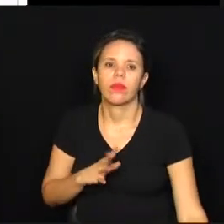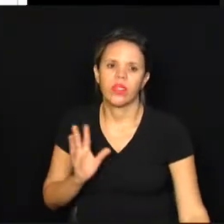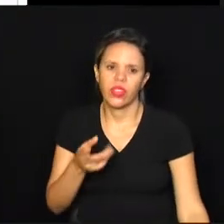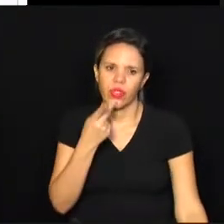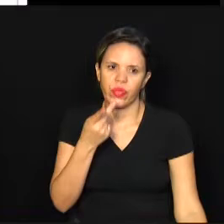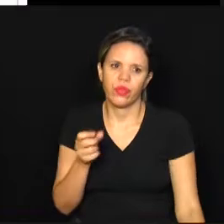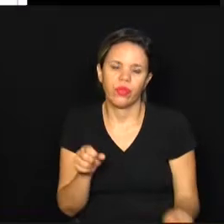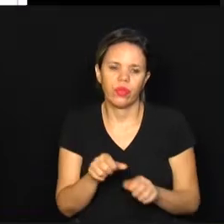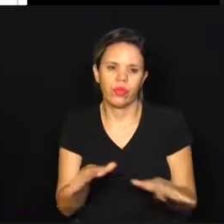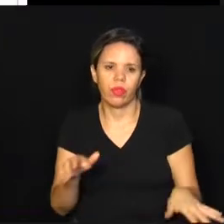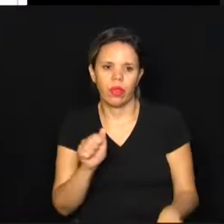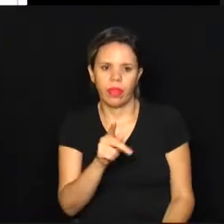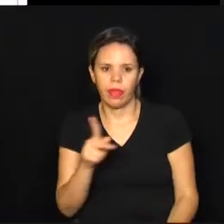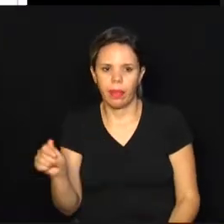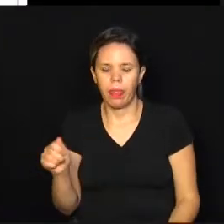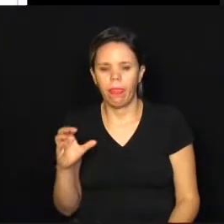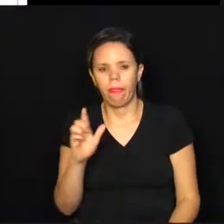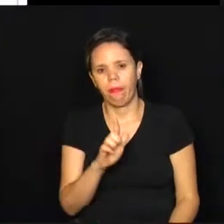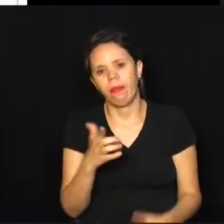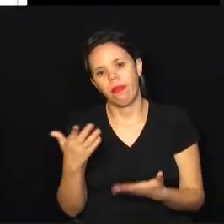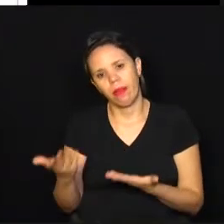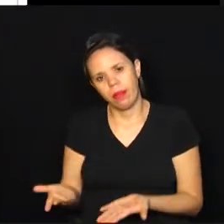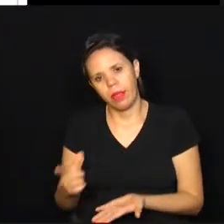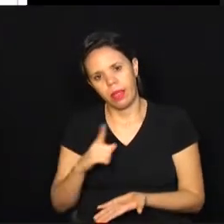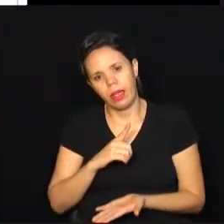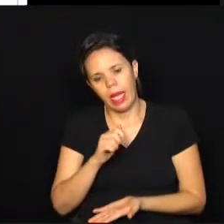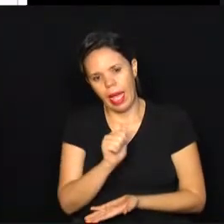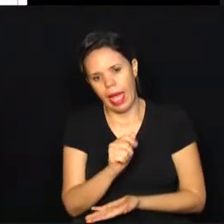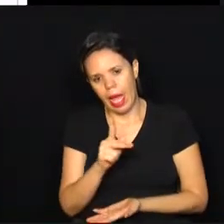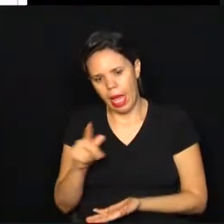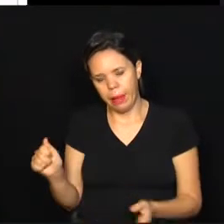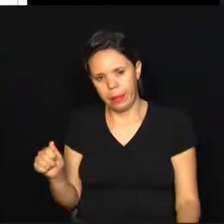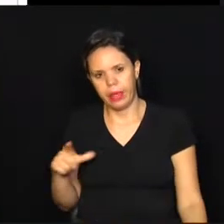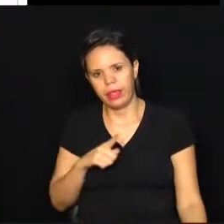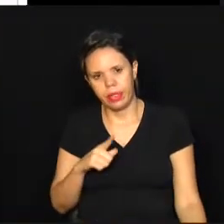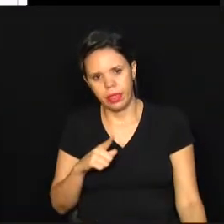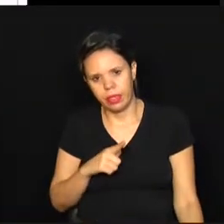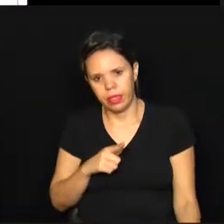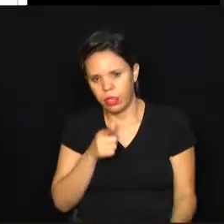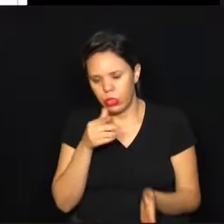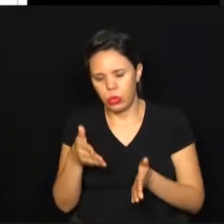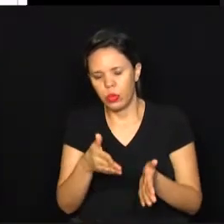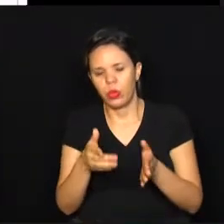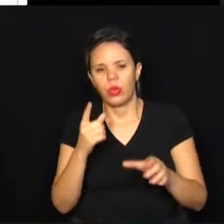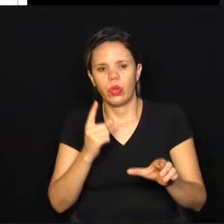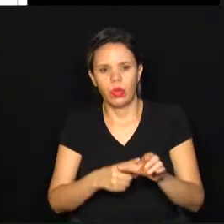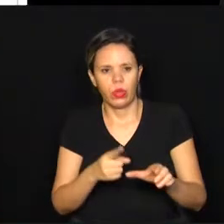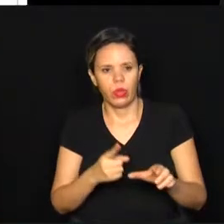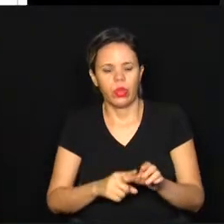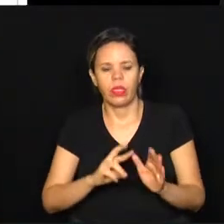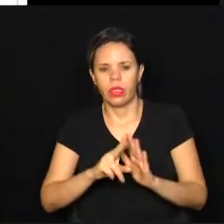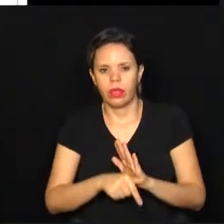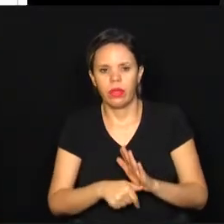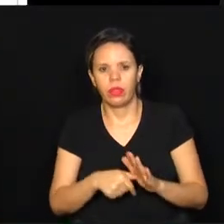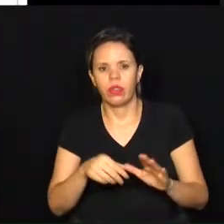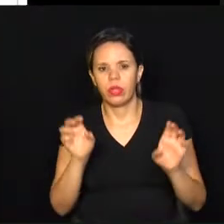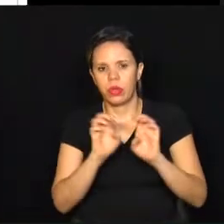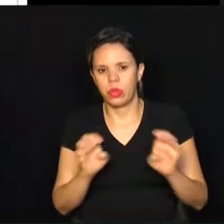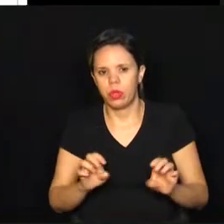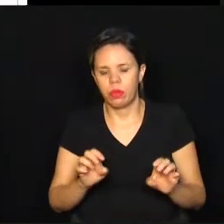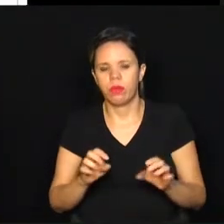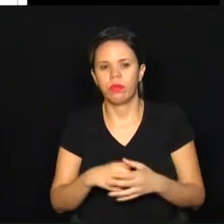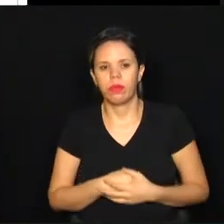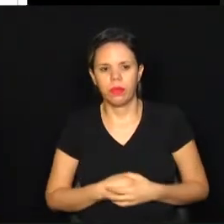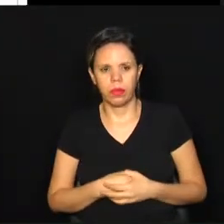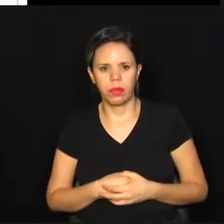aqui da APA, do Campo Grande. Então, a gente tem a APA e tem o Capivari. E nós temos várias estruturas